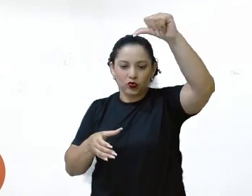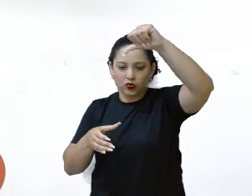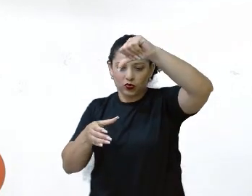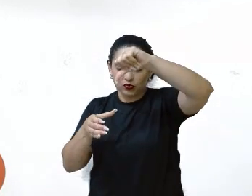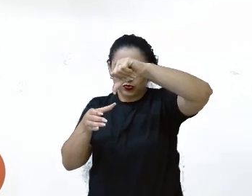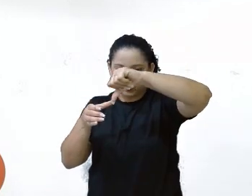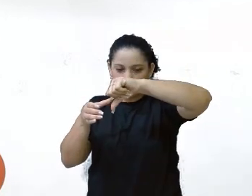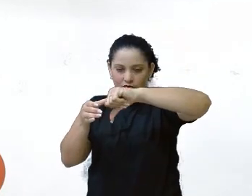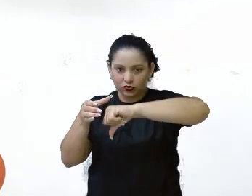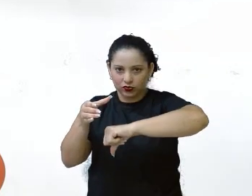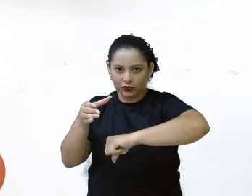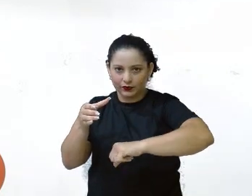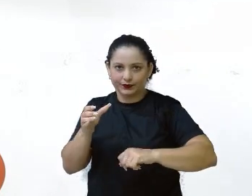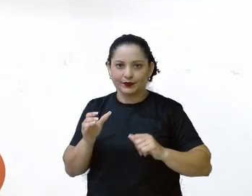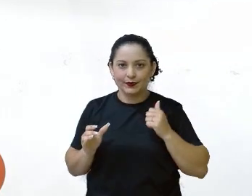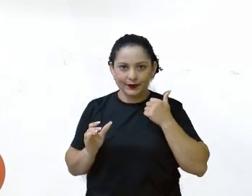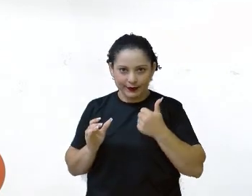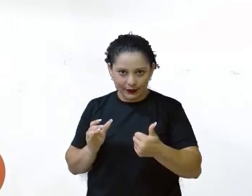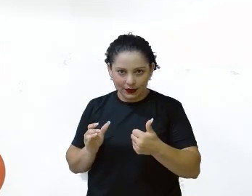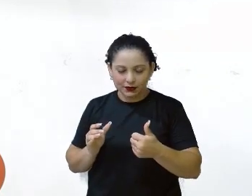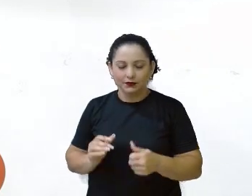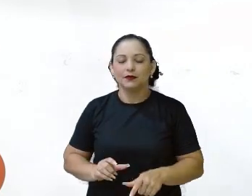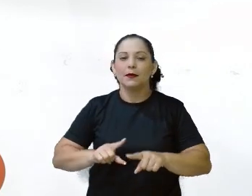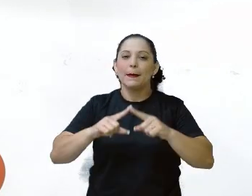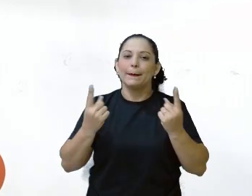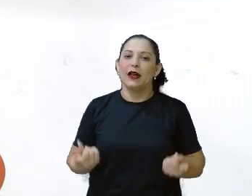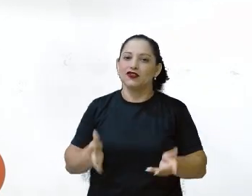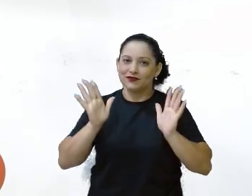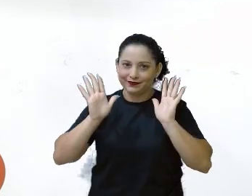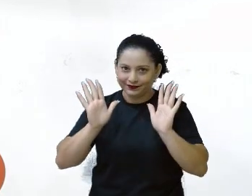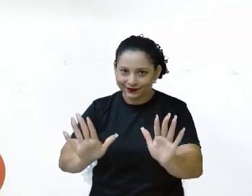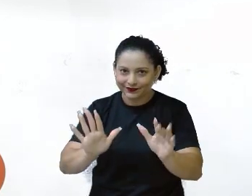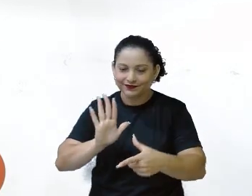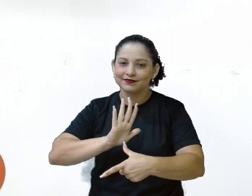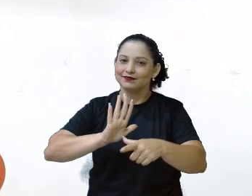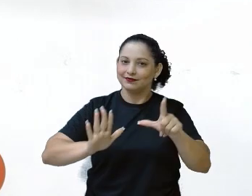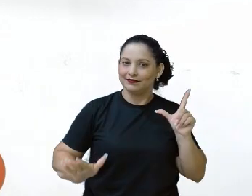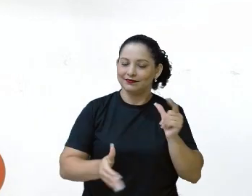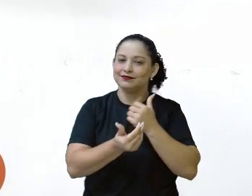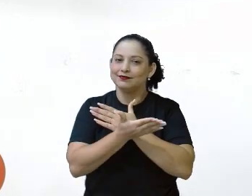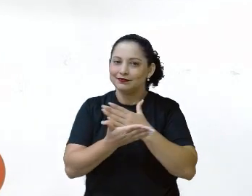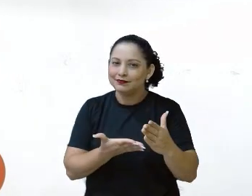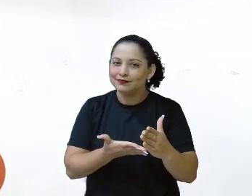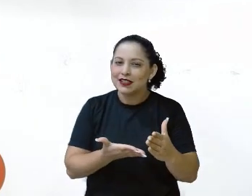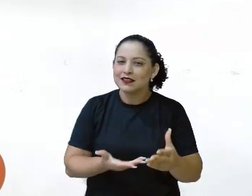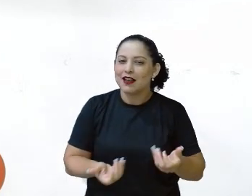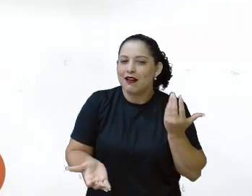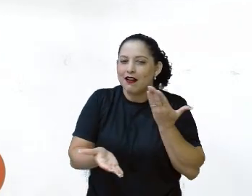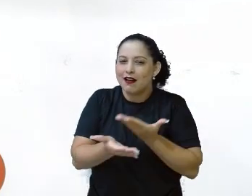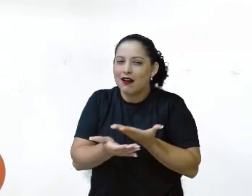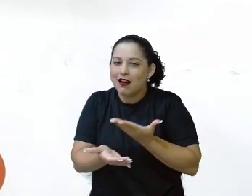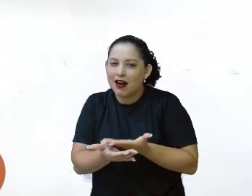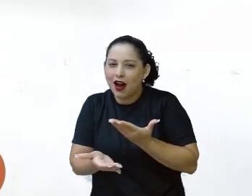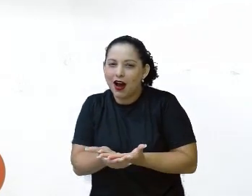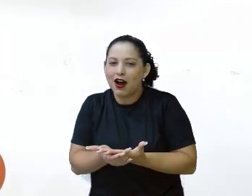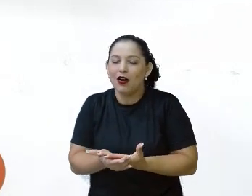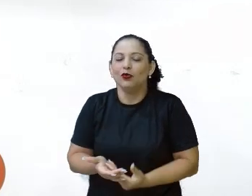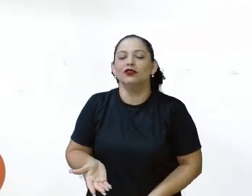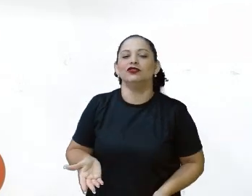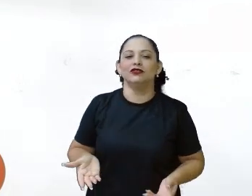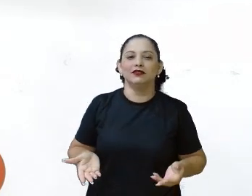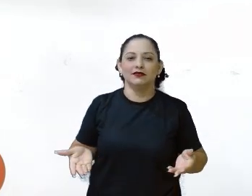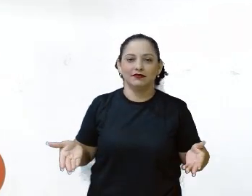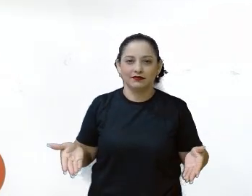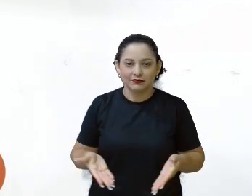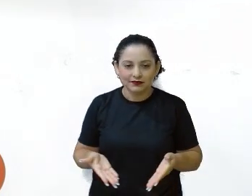recipiente. Mas antes de começar as nossas observações, a nossa